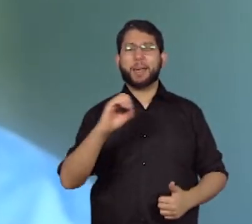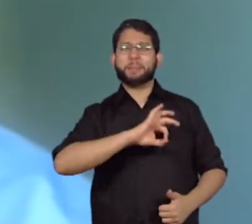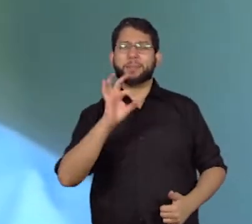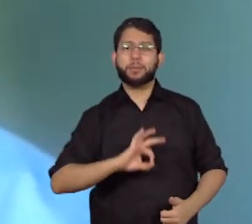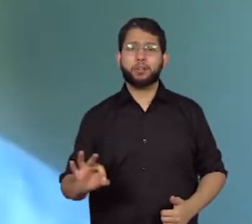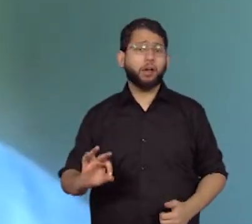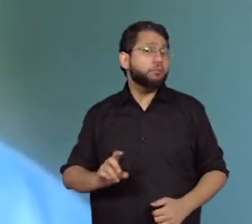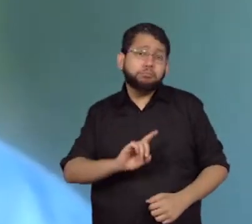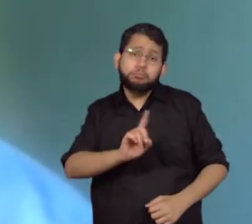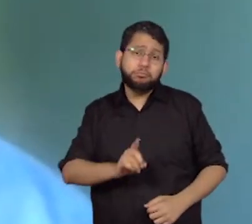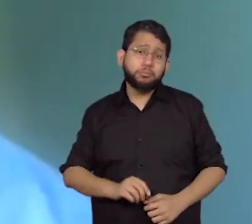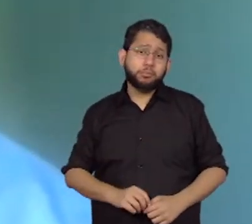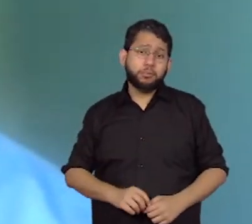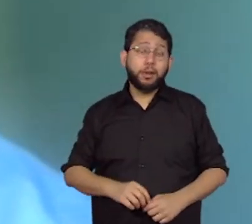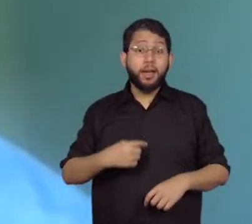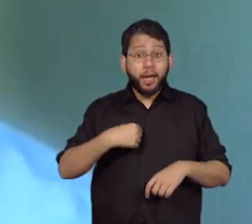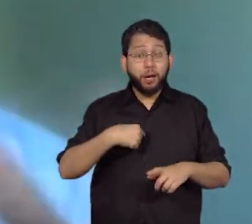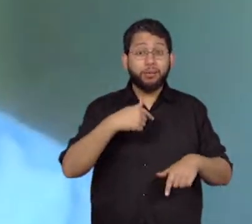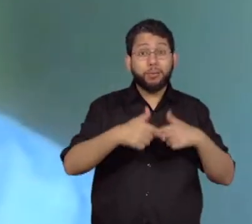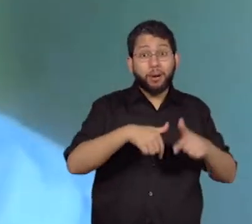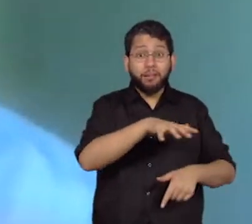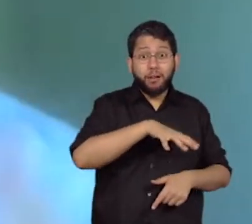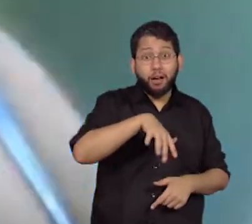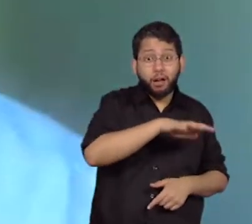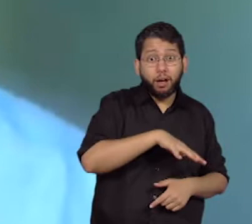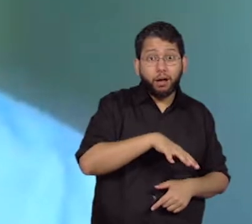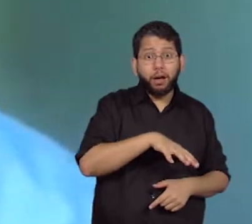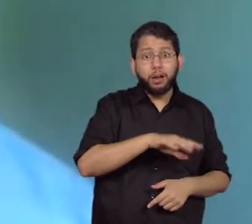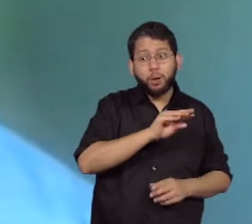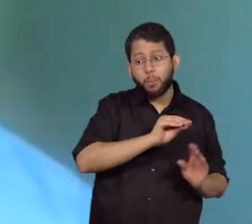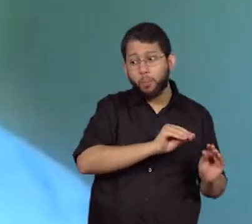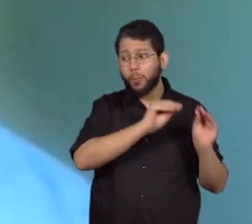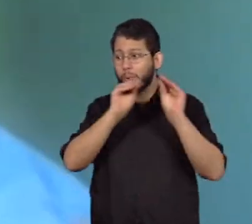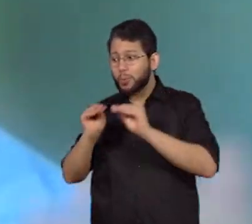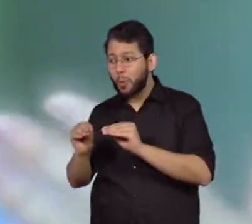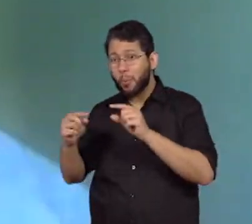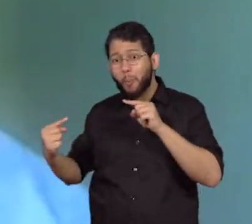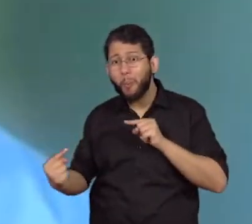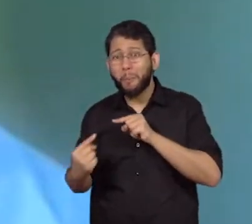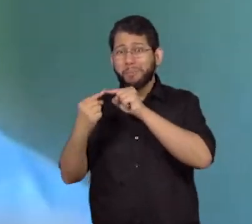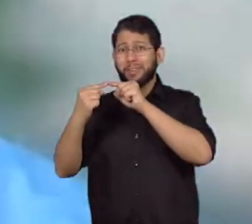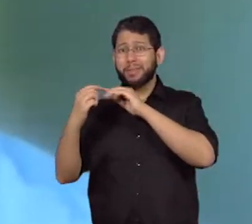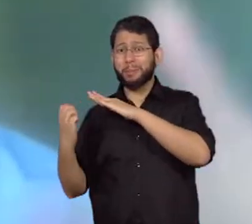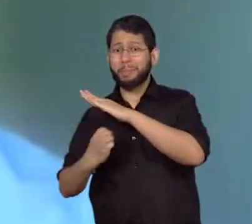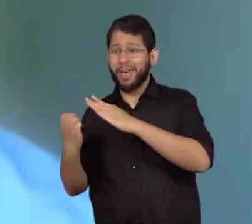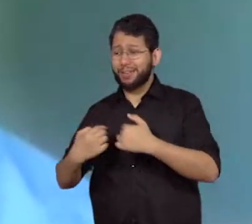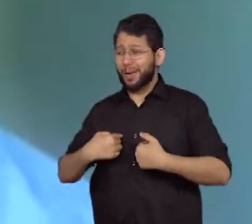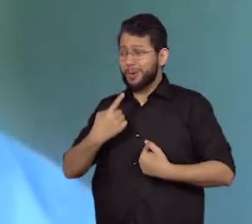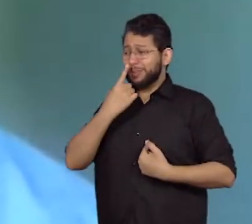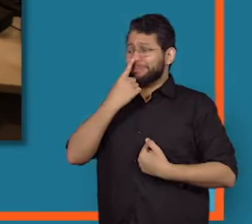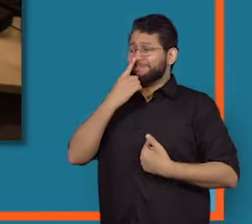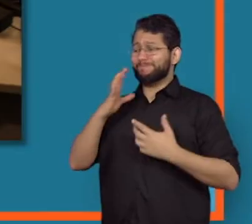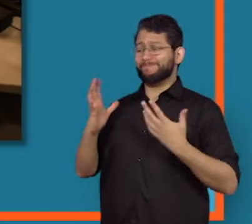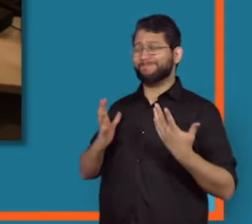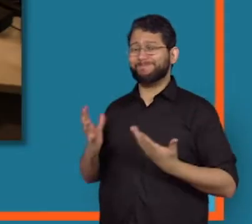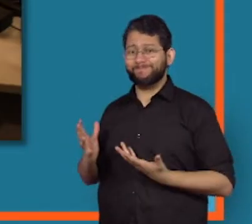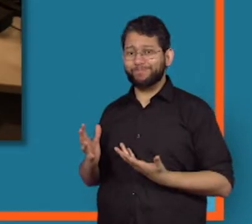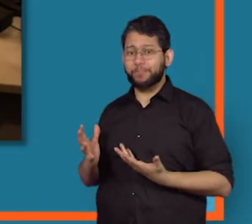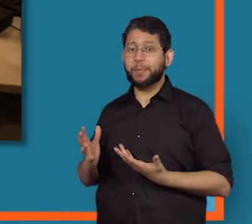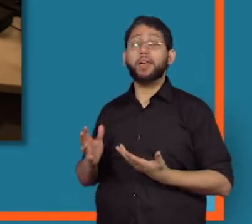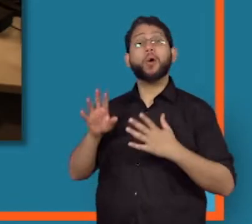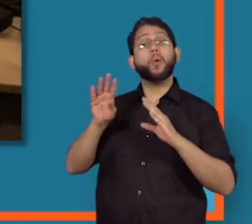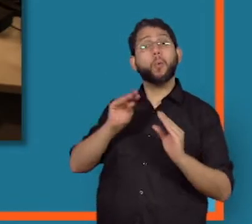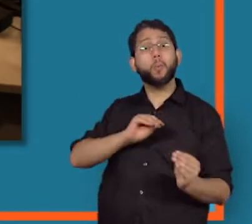para mim foi uma transição muito difícil. Eu não me adaptei à cultura corporativa. Eu não me adaptei e comecei a procurar uma alternativa. E fui